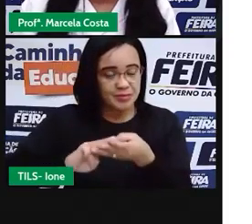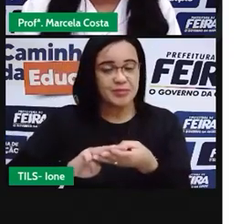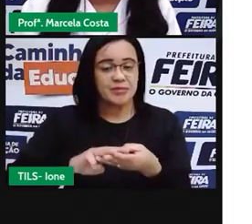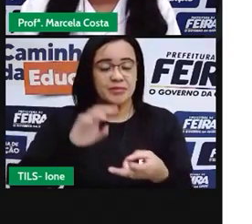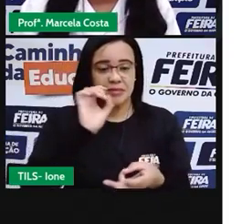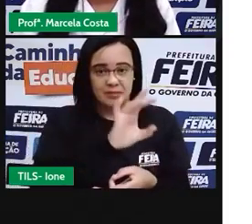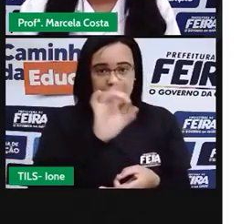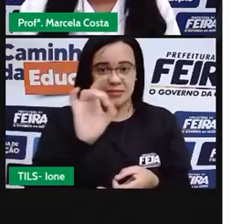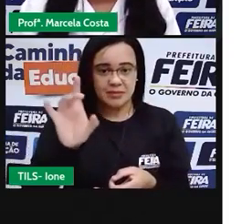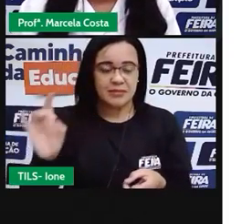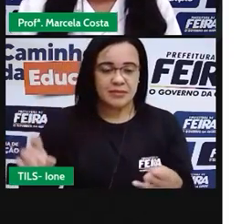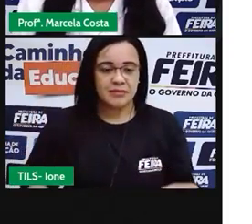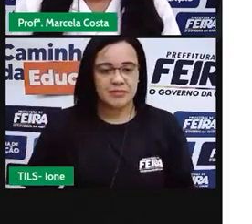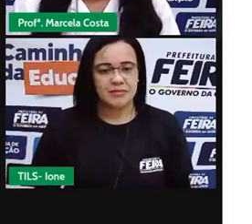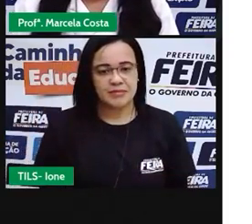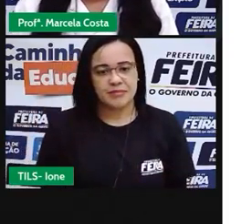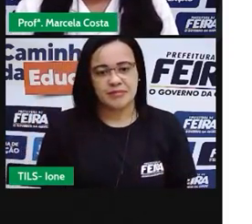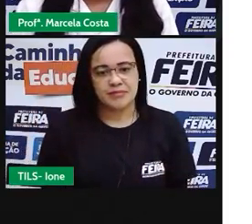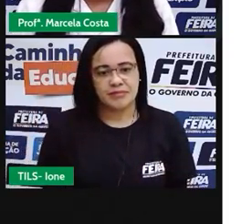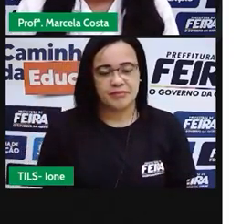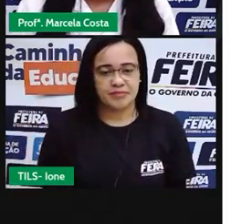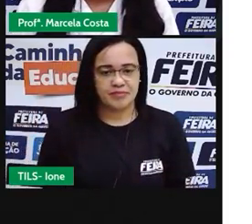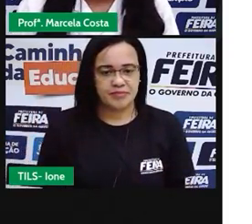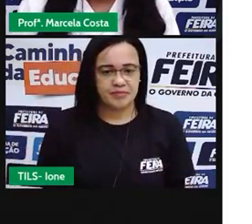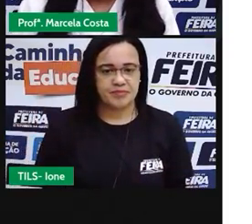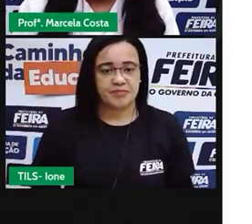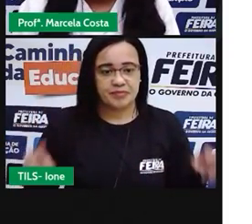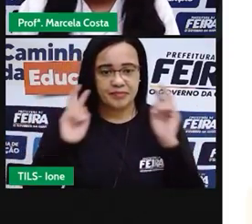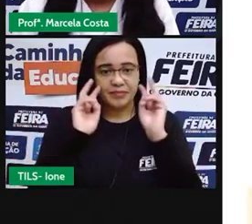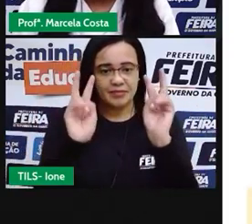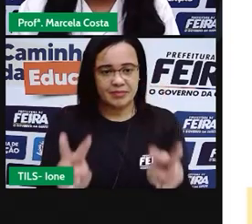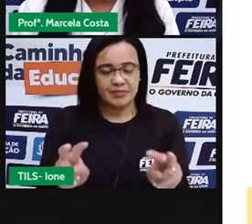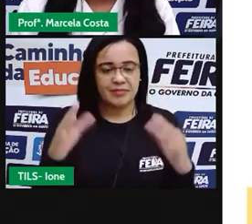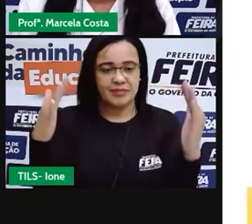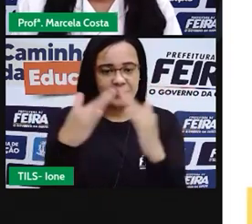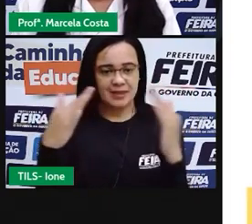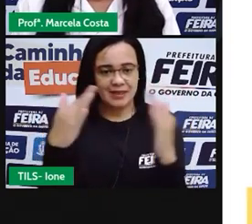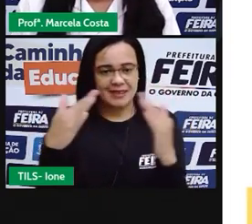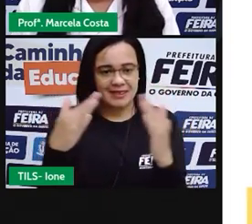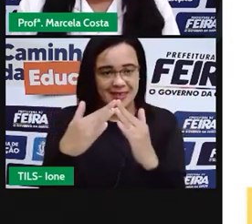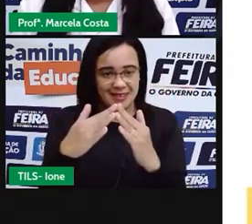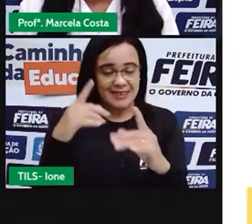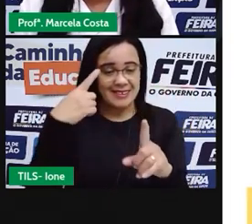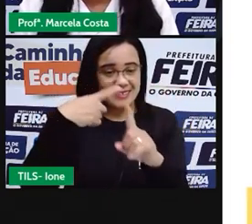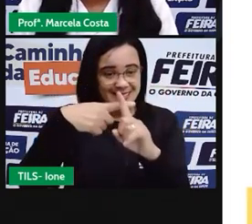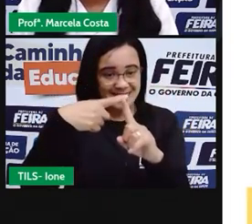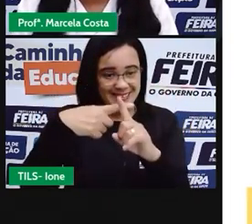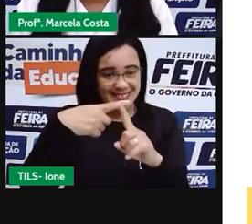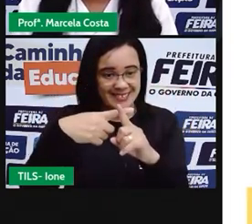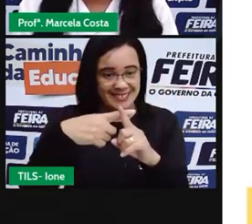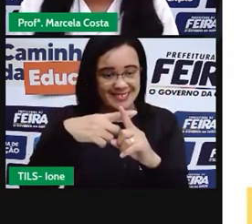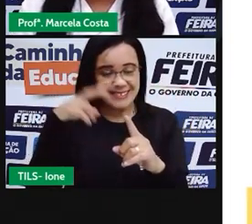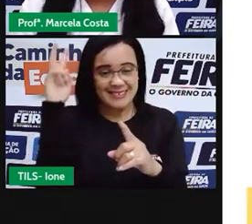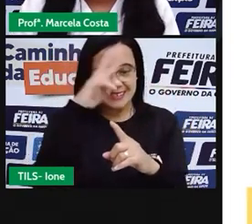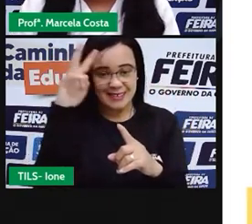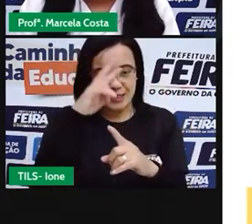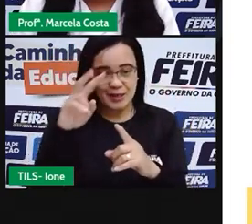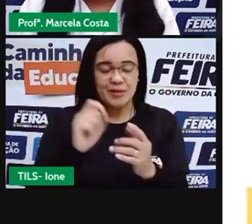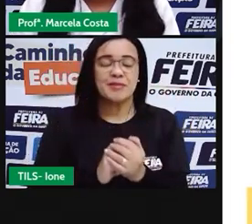as imagens dessas igrejas para que a gente possa observar o desenho das formas